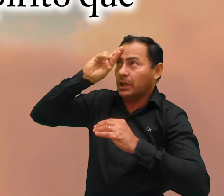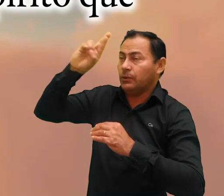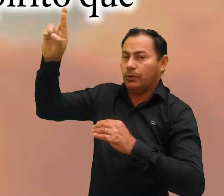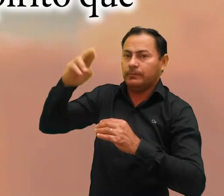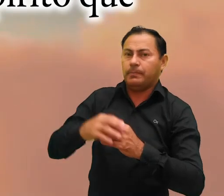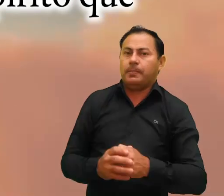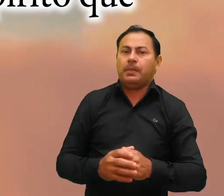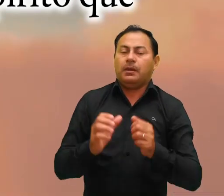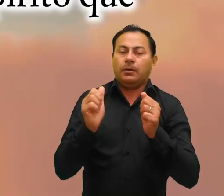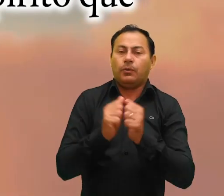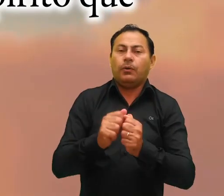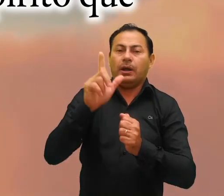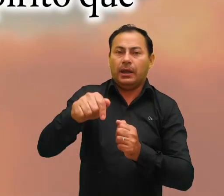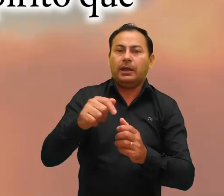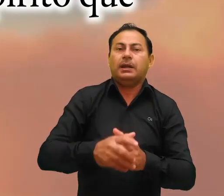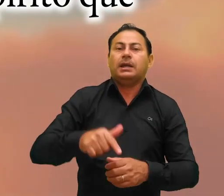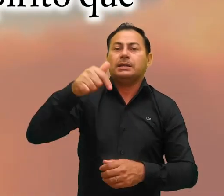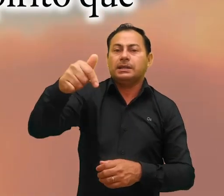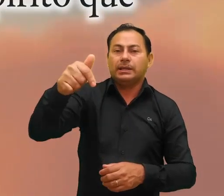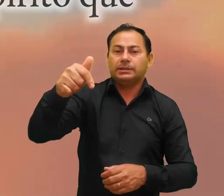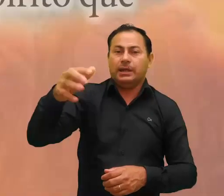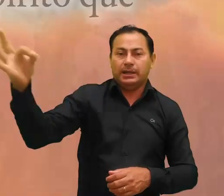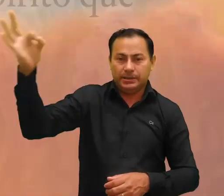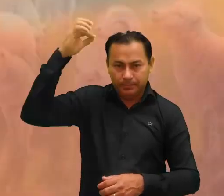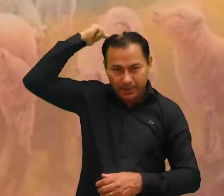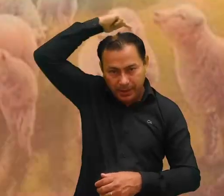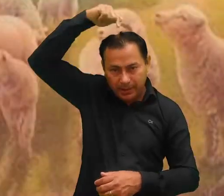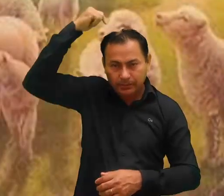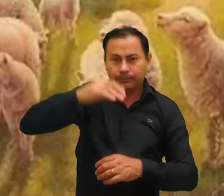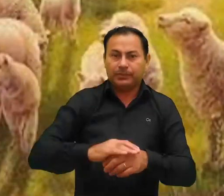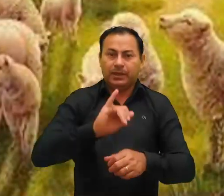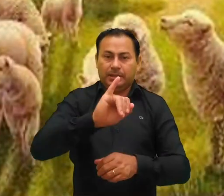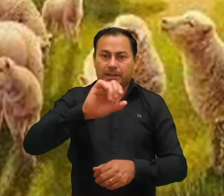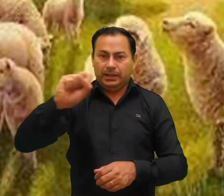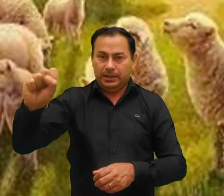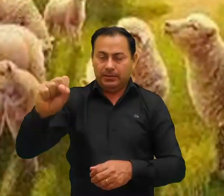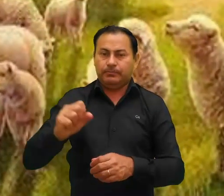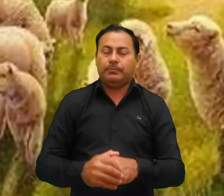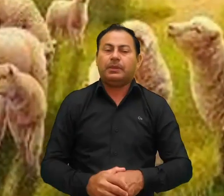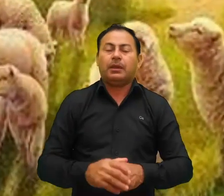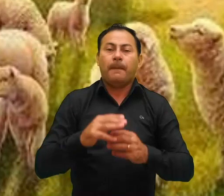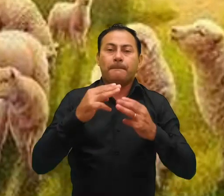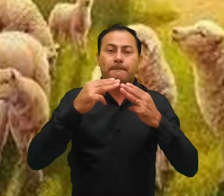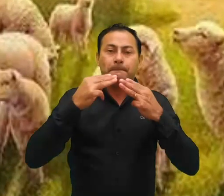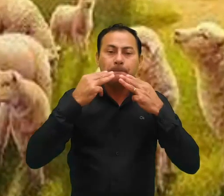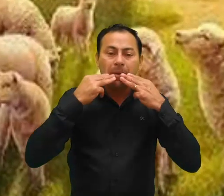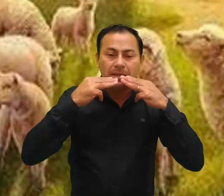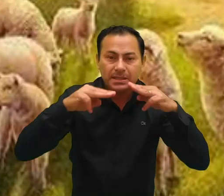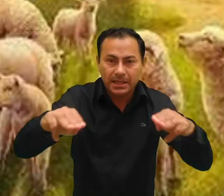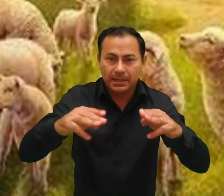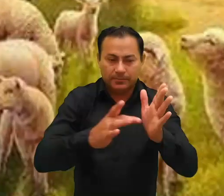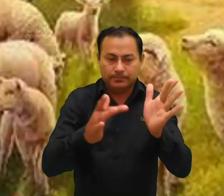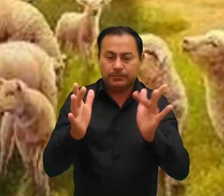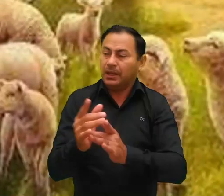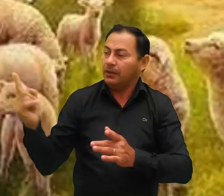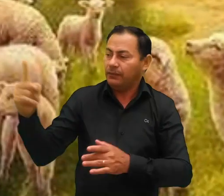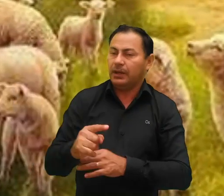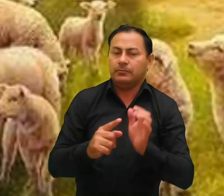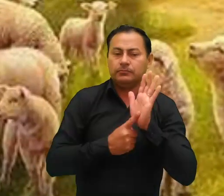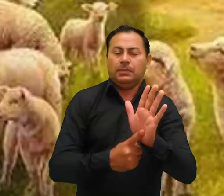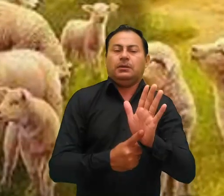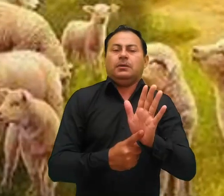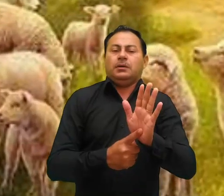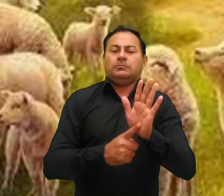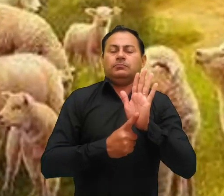Senhor. Com estes são 7. Isaías estava falando que o Messias viria e quando ele viesse seria a